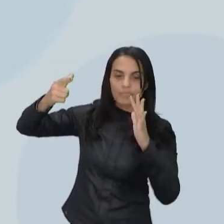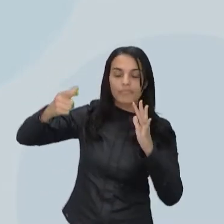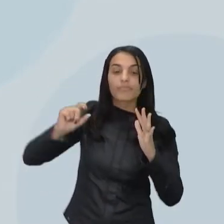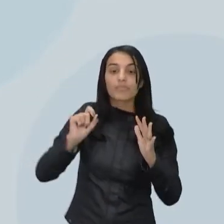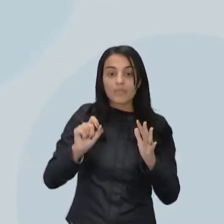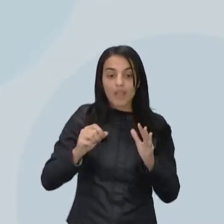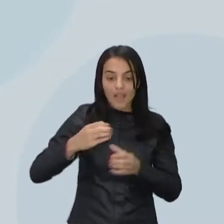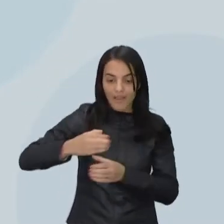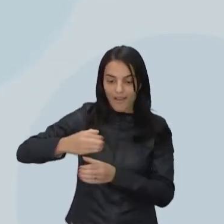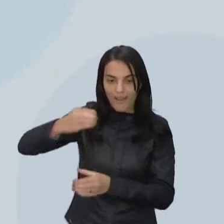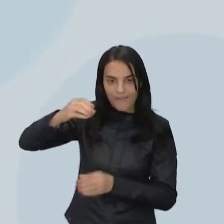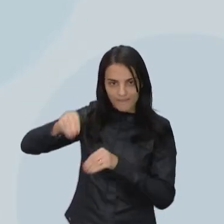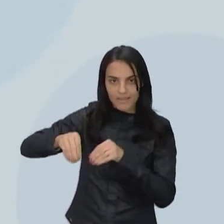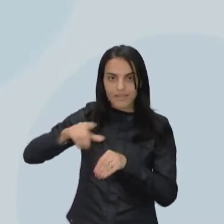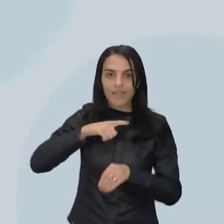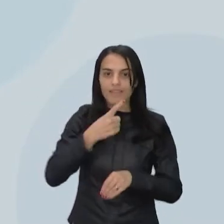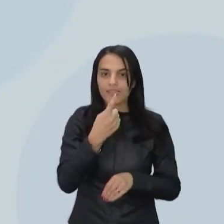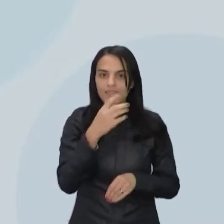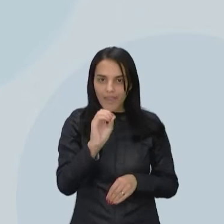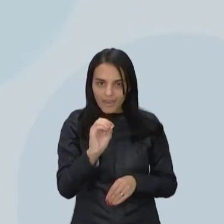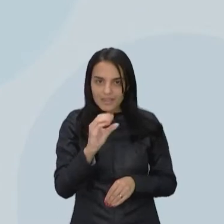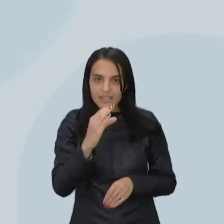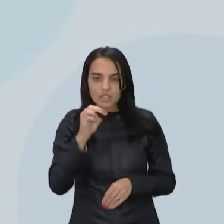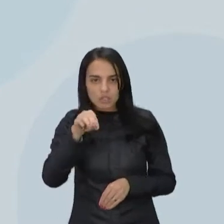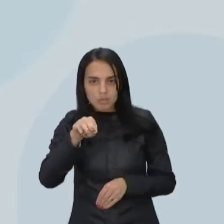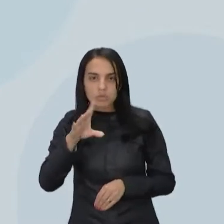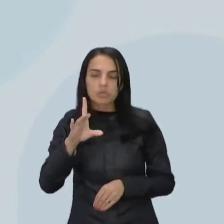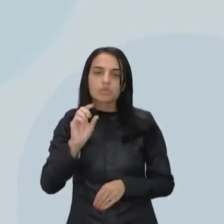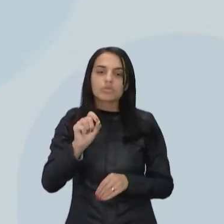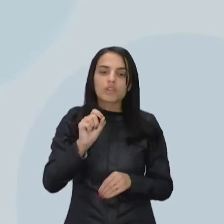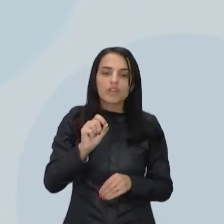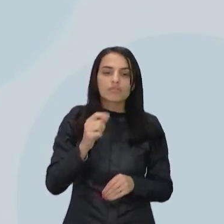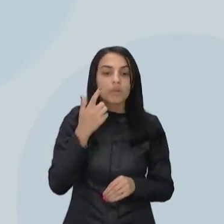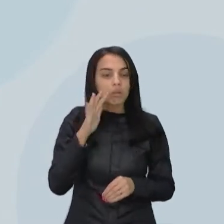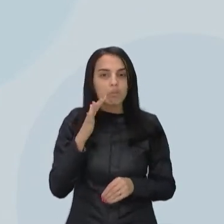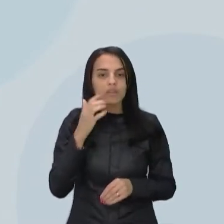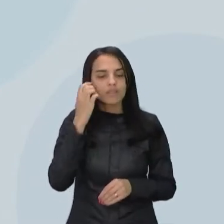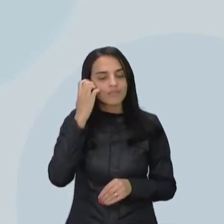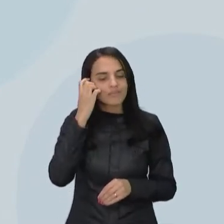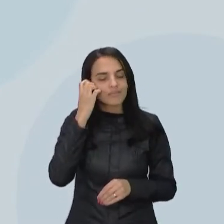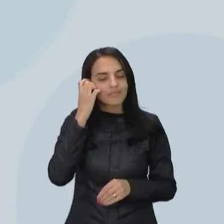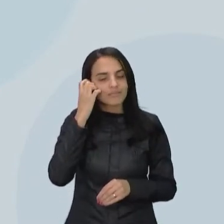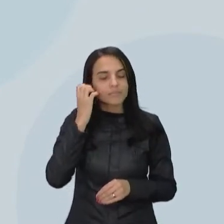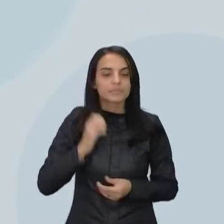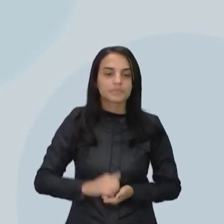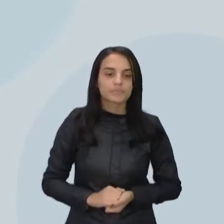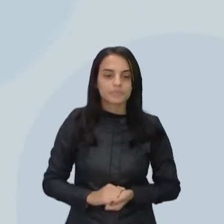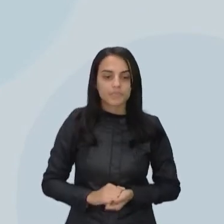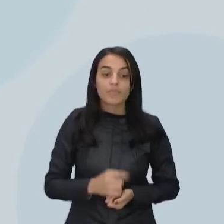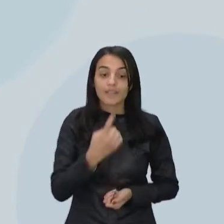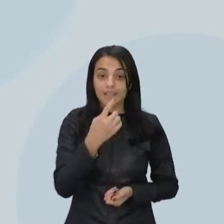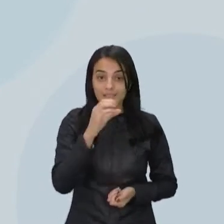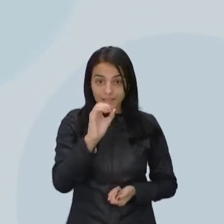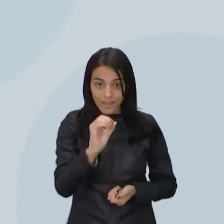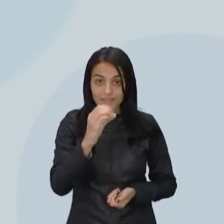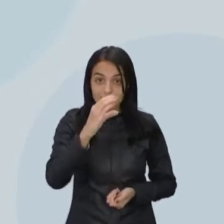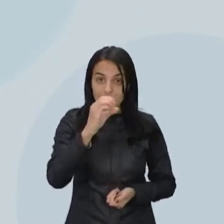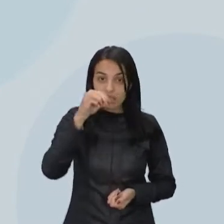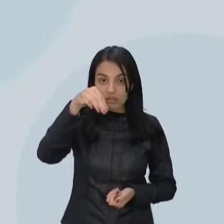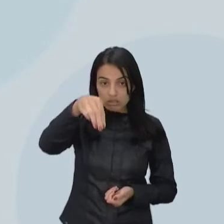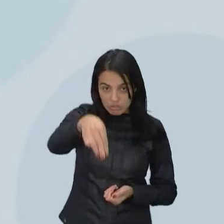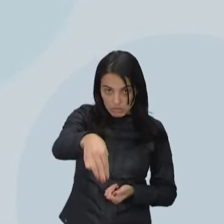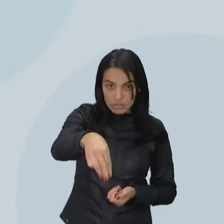tem 10 centímetros de diâmetro, corrigindo aí, ó, tem 10 centímetros